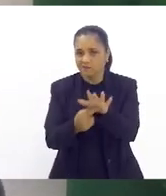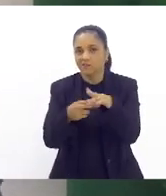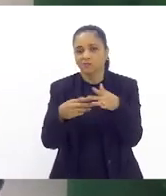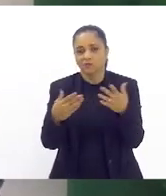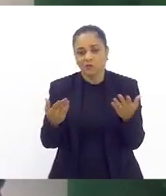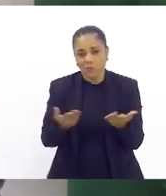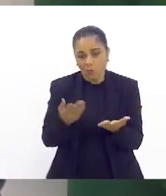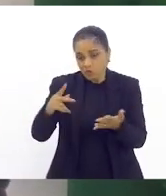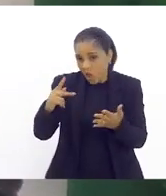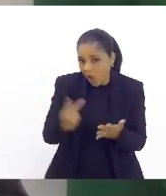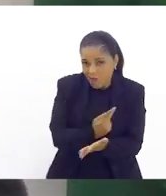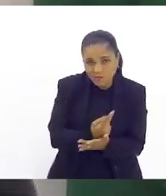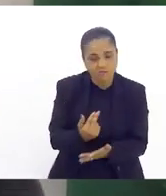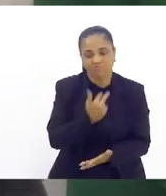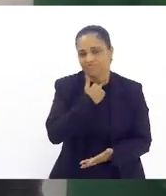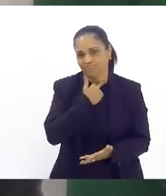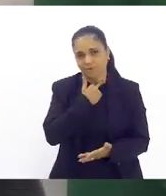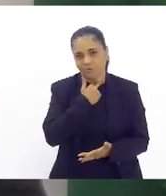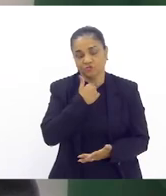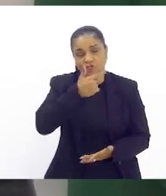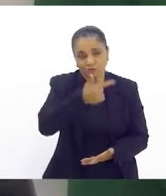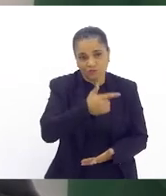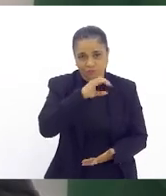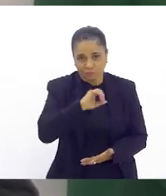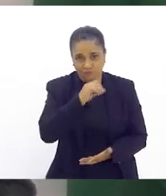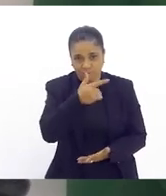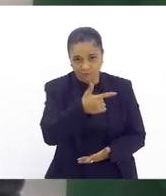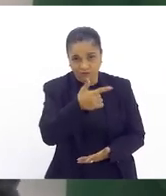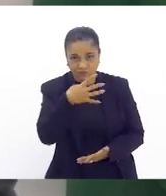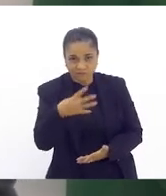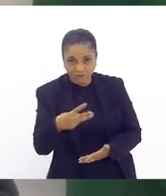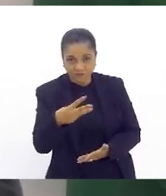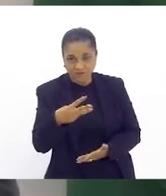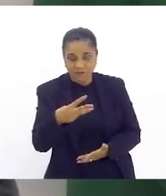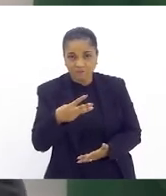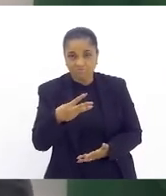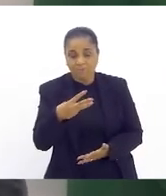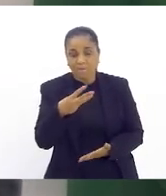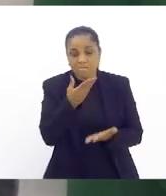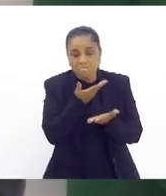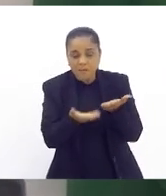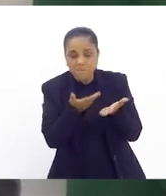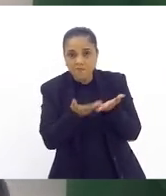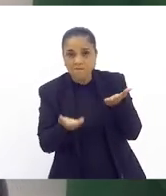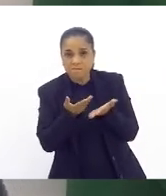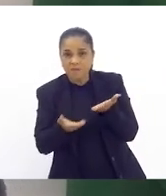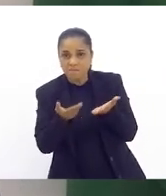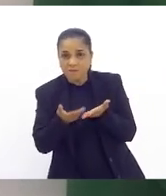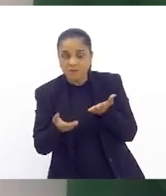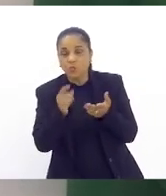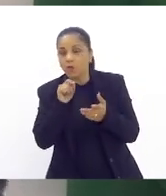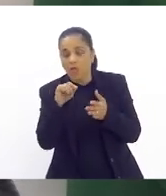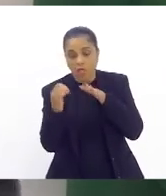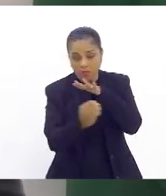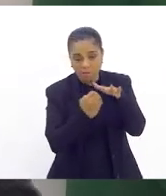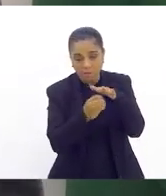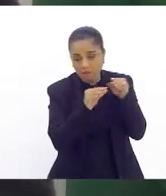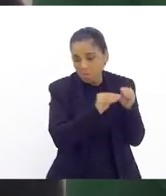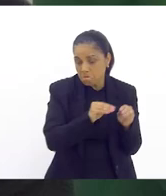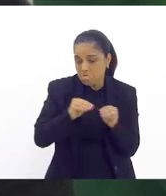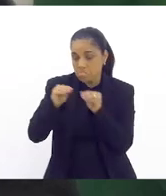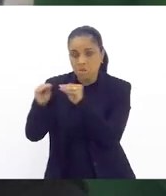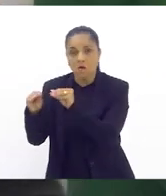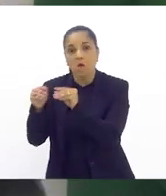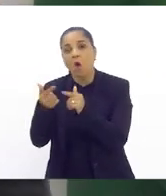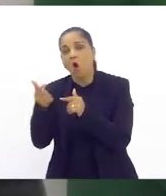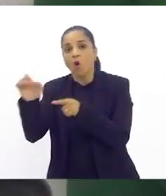2023 a gente está perdendo né investidores nos municípios por falta de carga